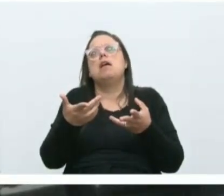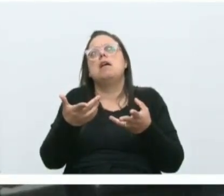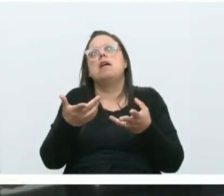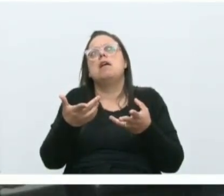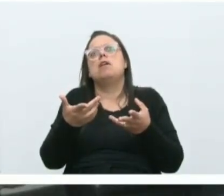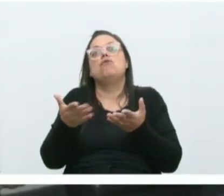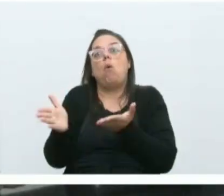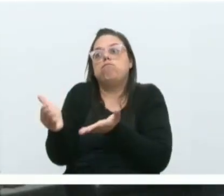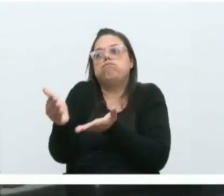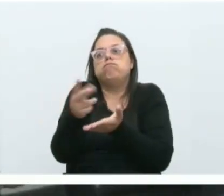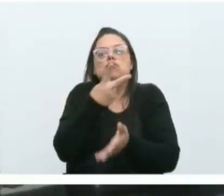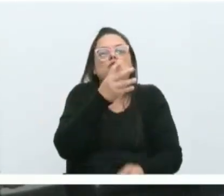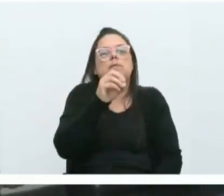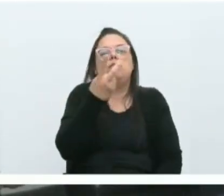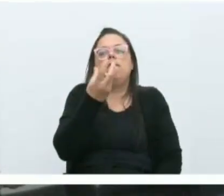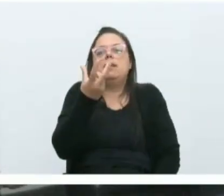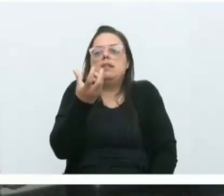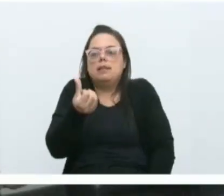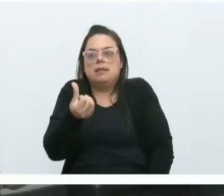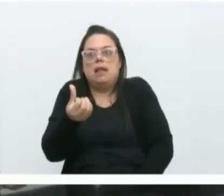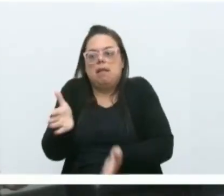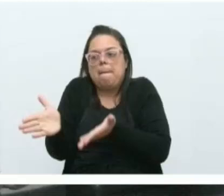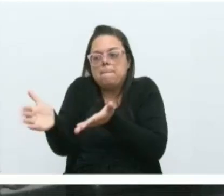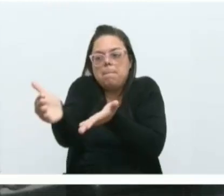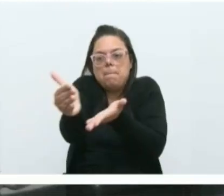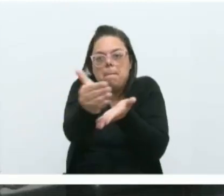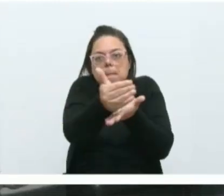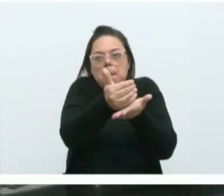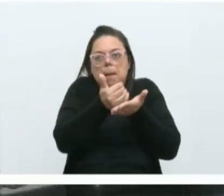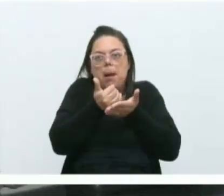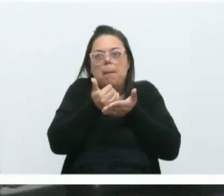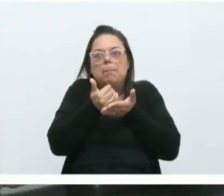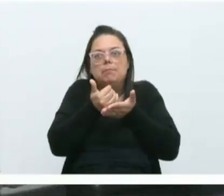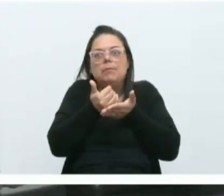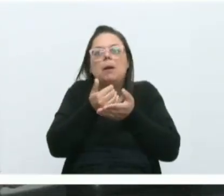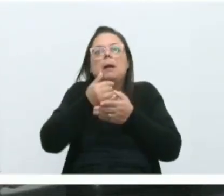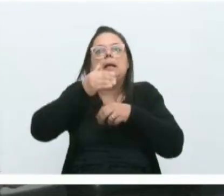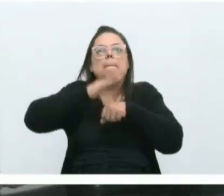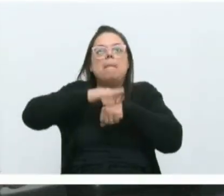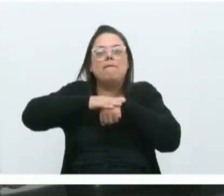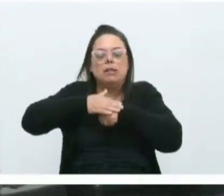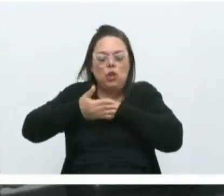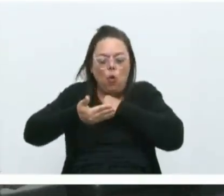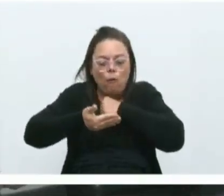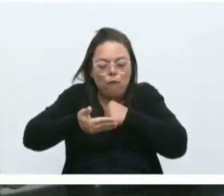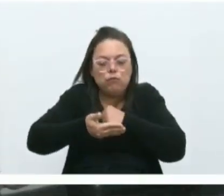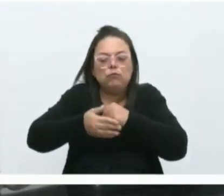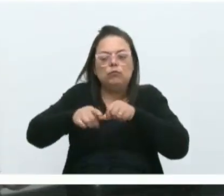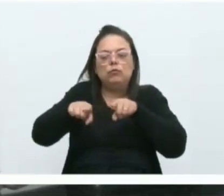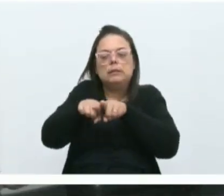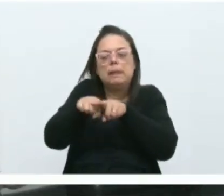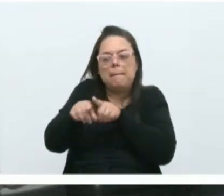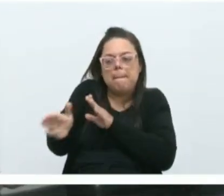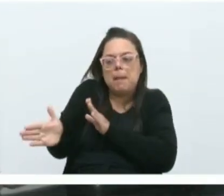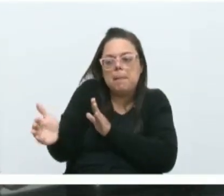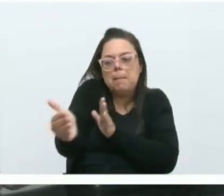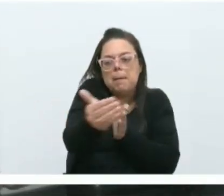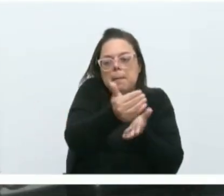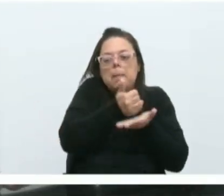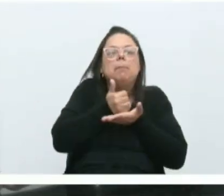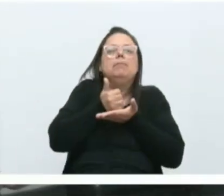você vai recolher em 2026, como o que você vai ter que estimar para poder fazer o fundo que vai fazer o rateio a partir de